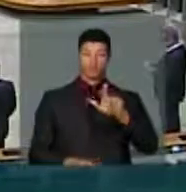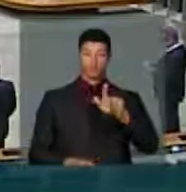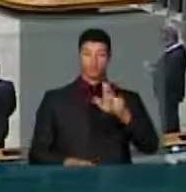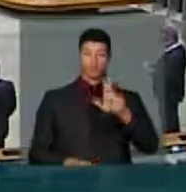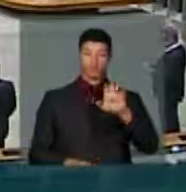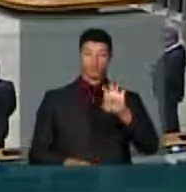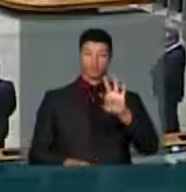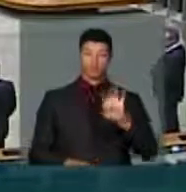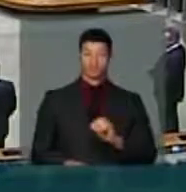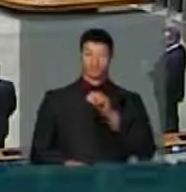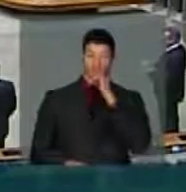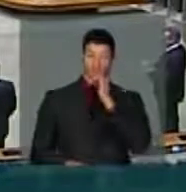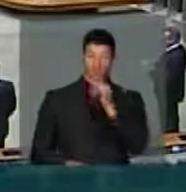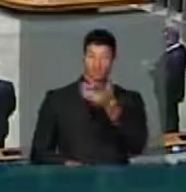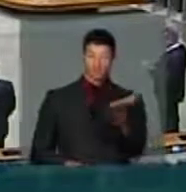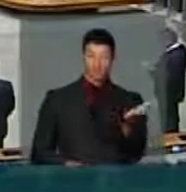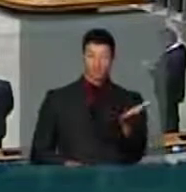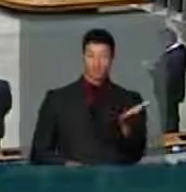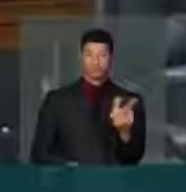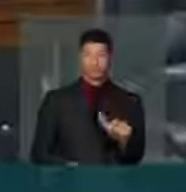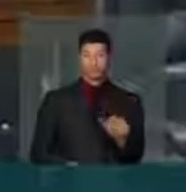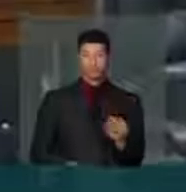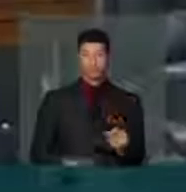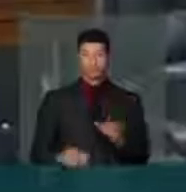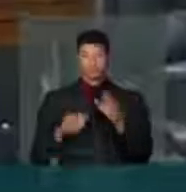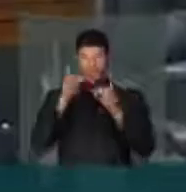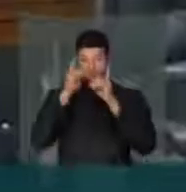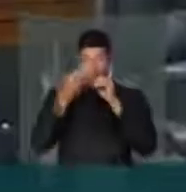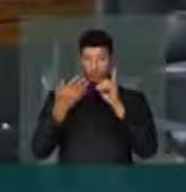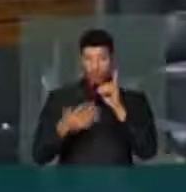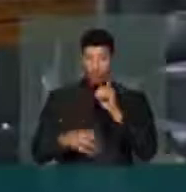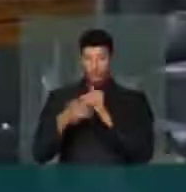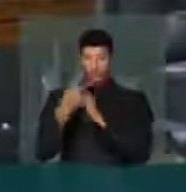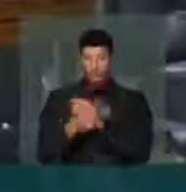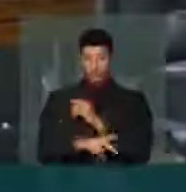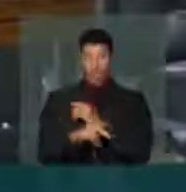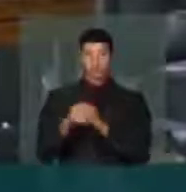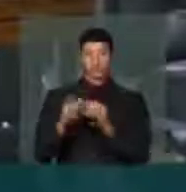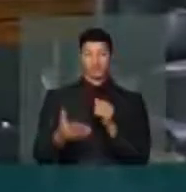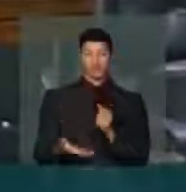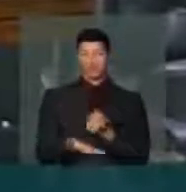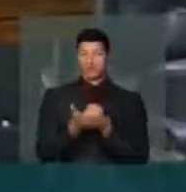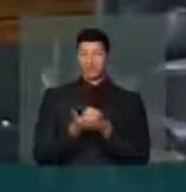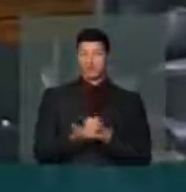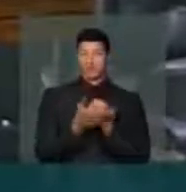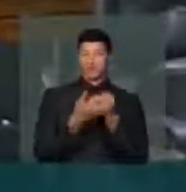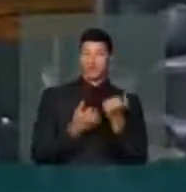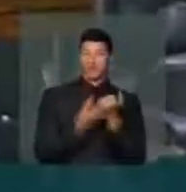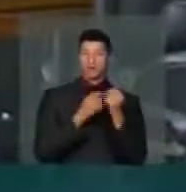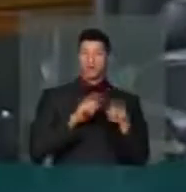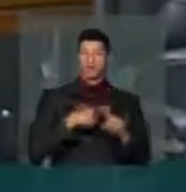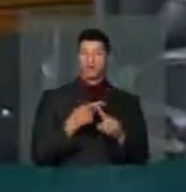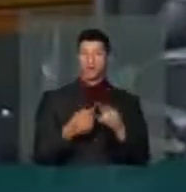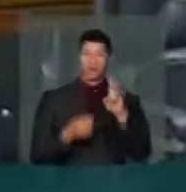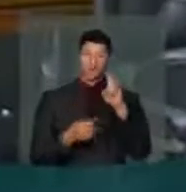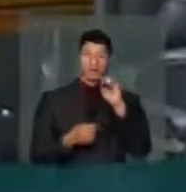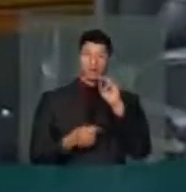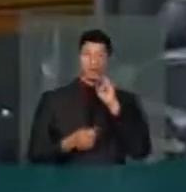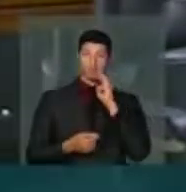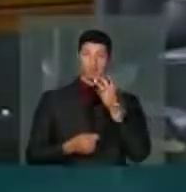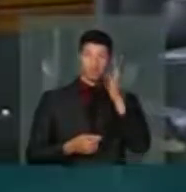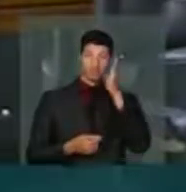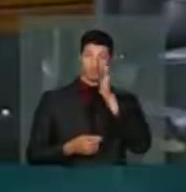Coutinho. Dizer a Vossa Excelência que o discurso de Vossa Excelência está respaldado em mais de 50 milhões